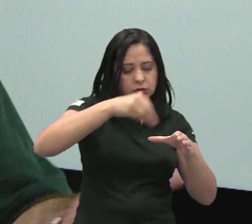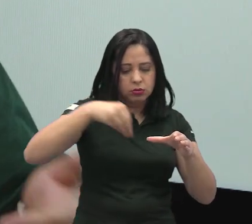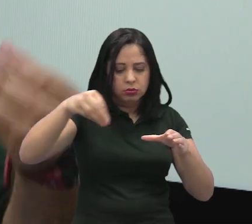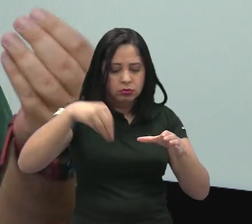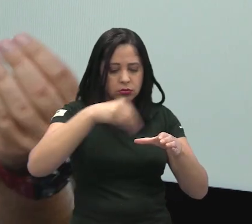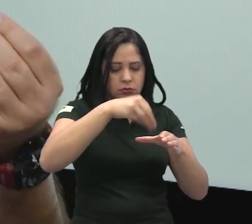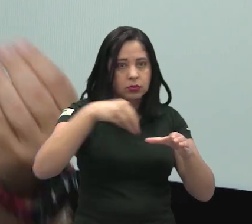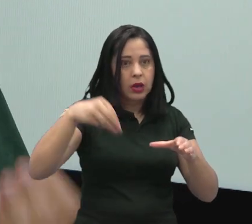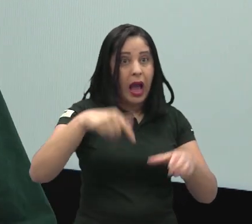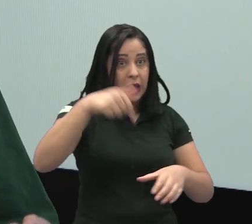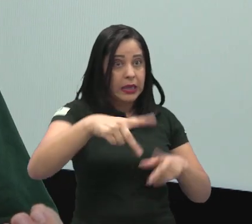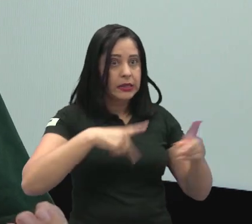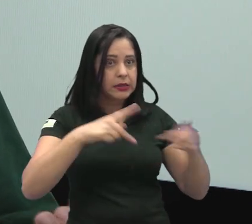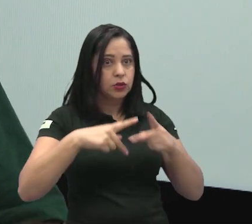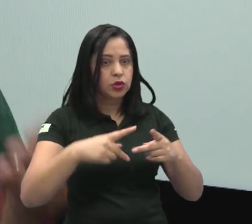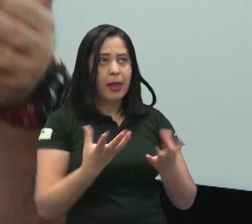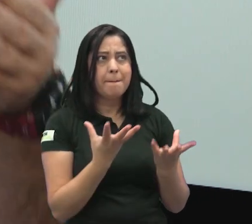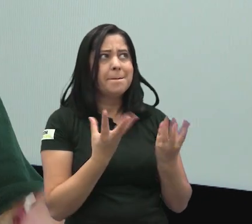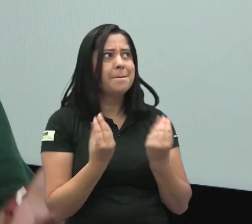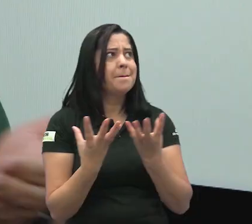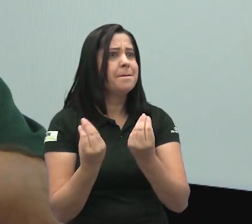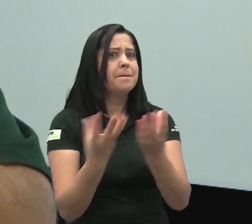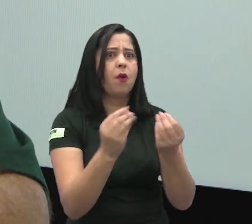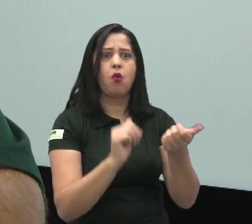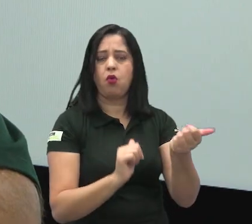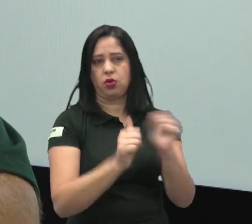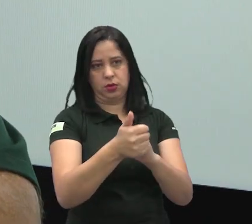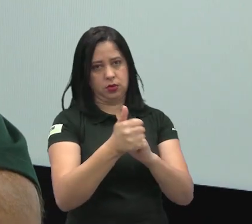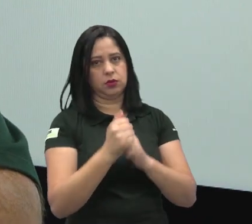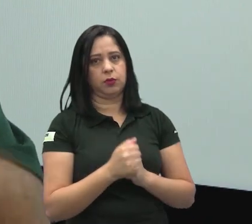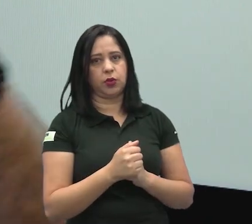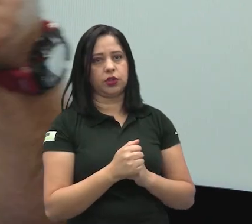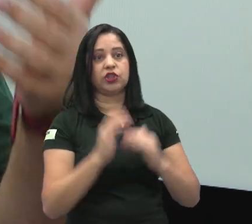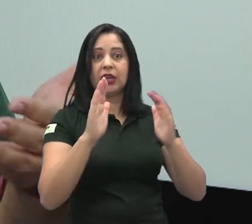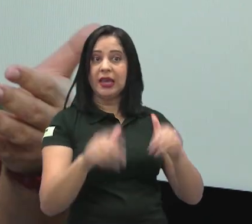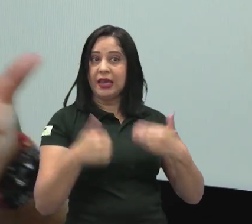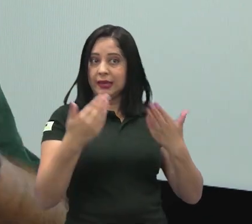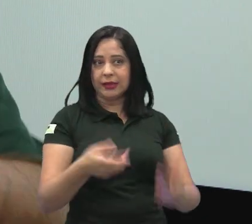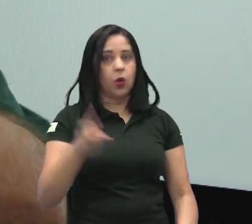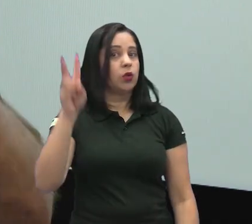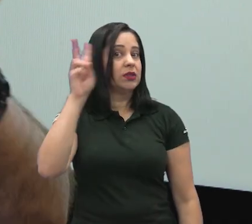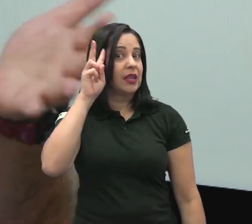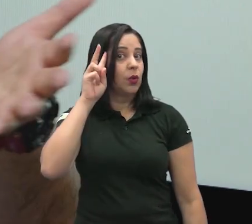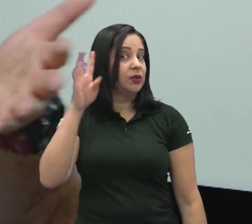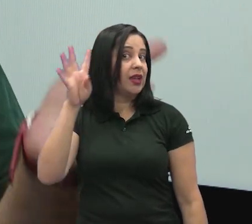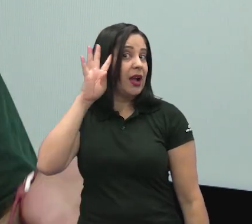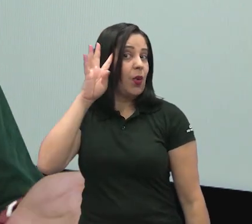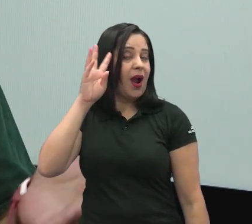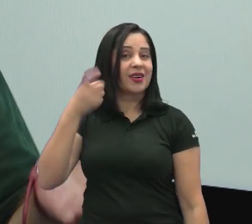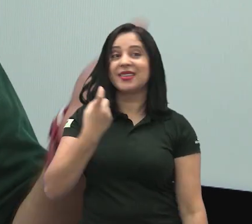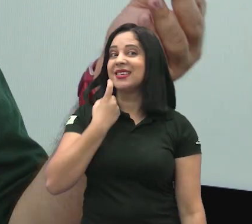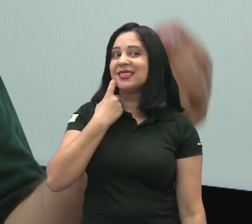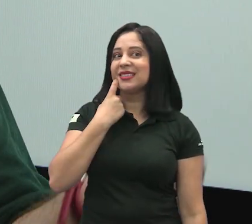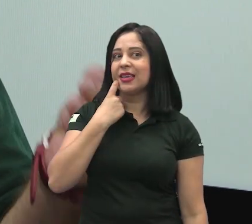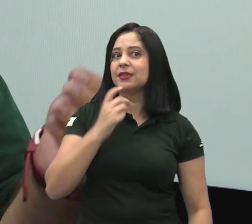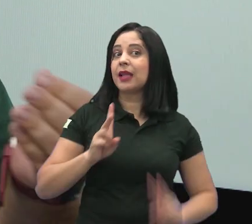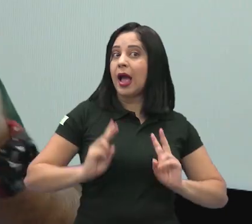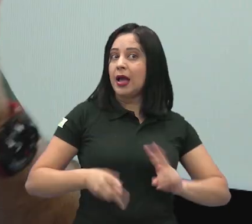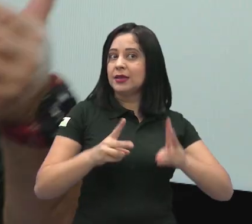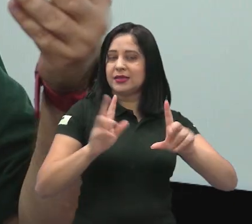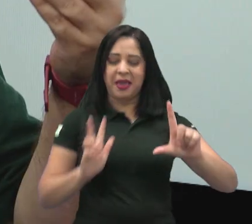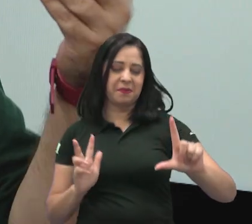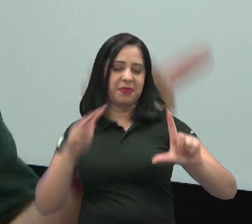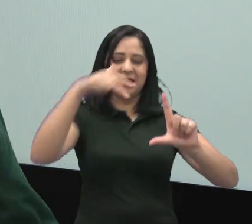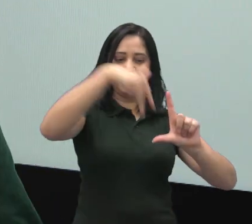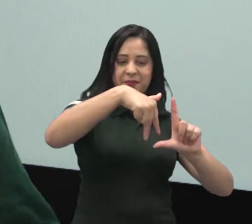Ou seja, São José é muito rico em esporte e tudo isso a gente aborda toda segunda, quarta e sexta, até fazendo a propaganda do programa, toda segunda, quarta e